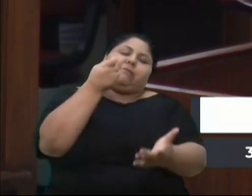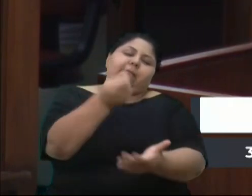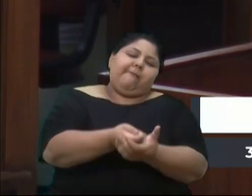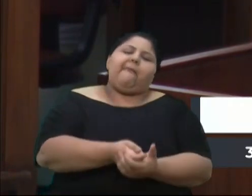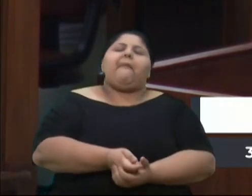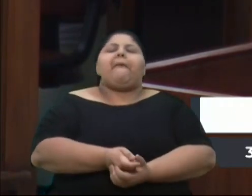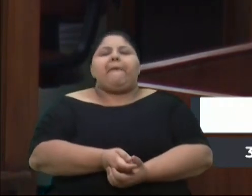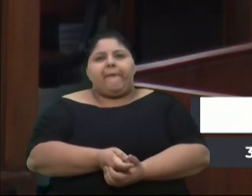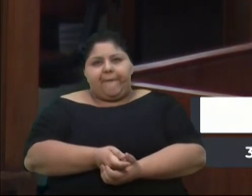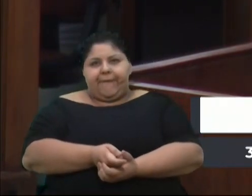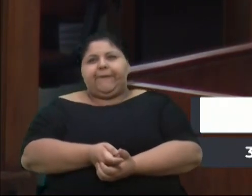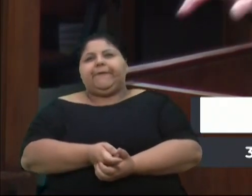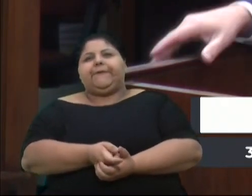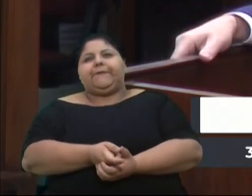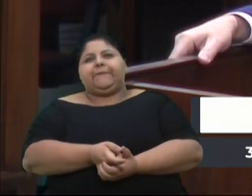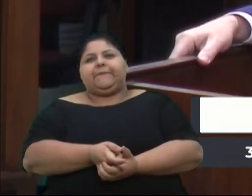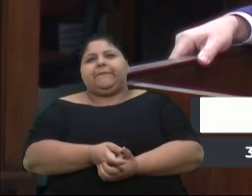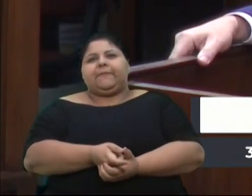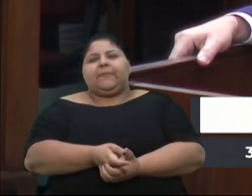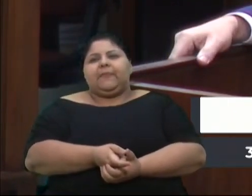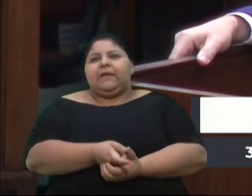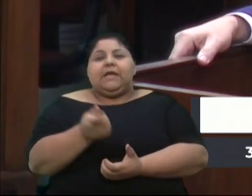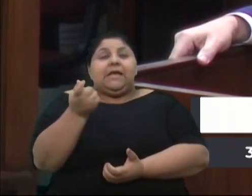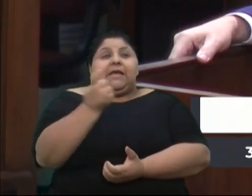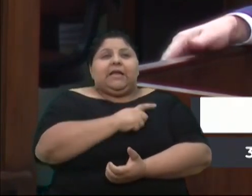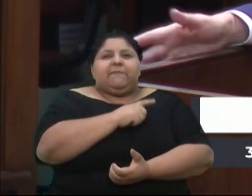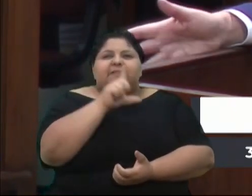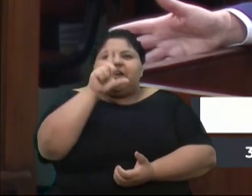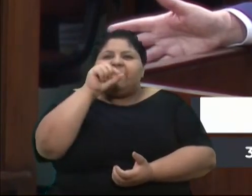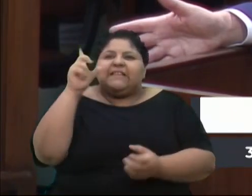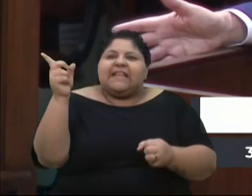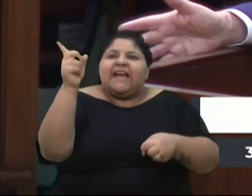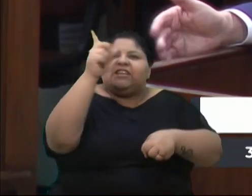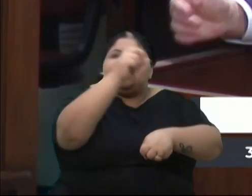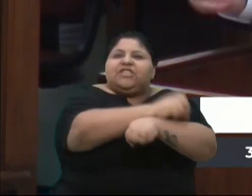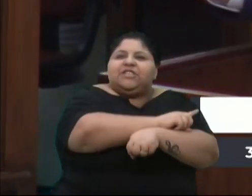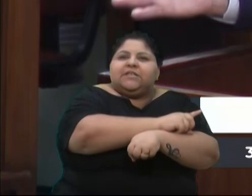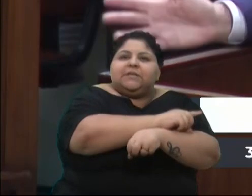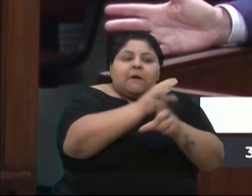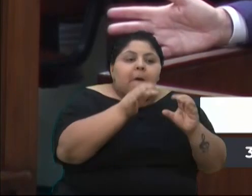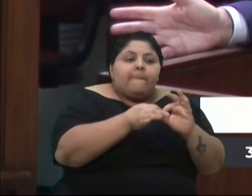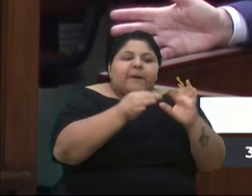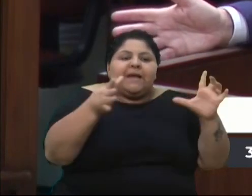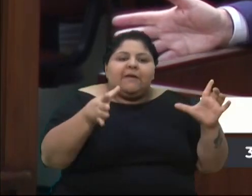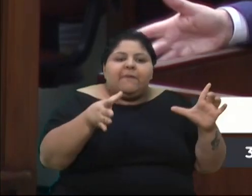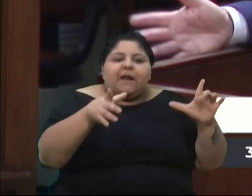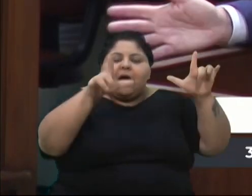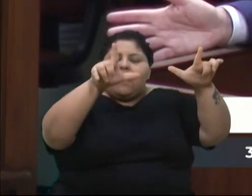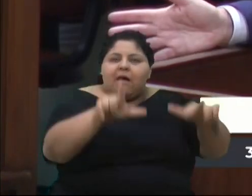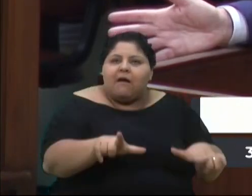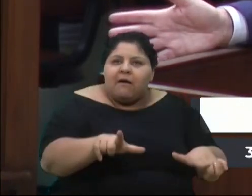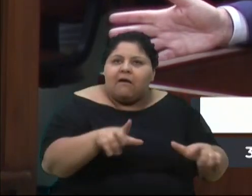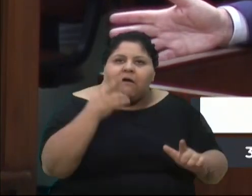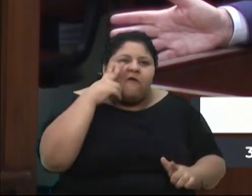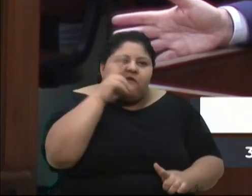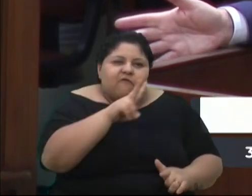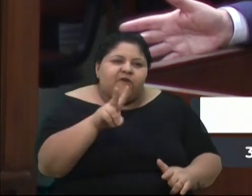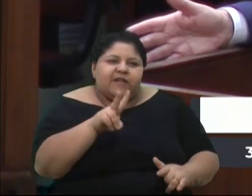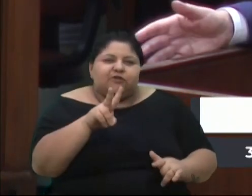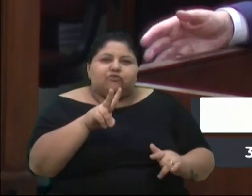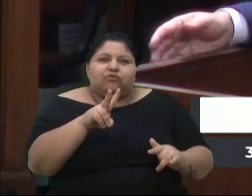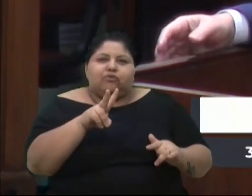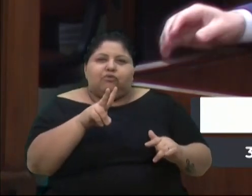tendo ali 10 dias para desocupar o imóvel e vendo todo aquele projeto ir por água